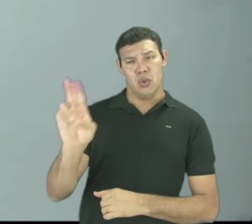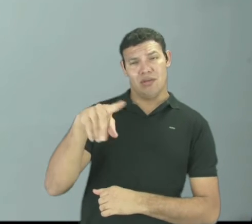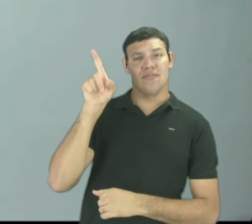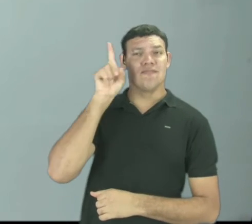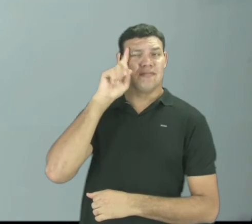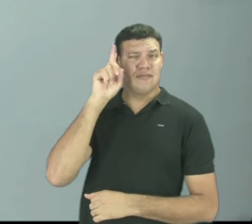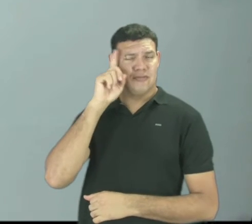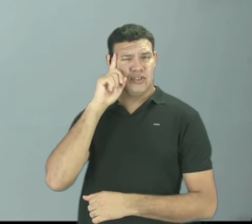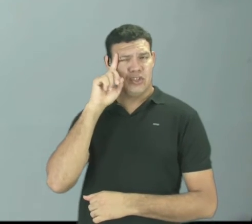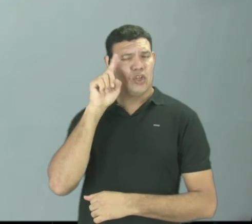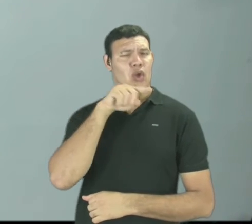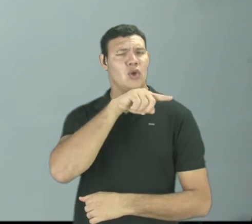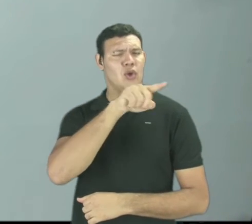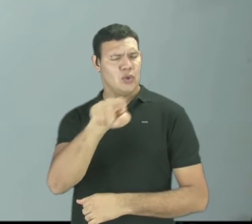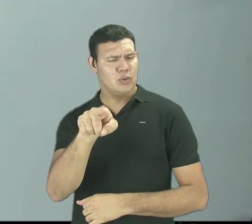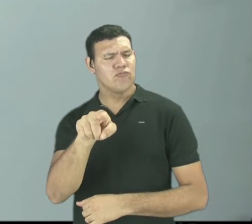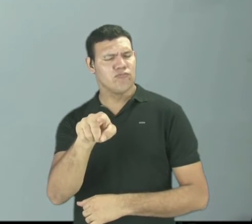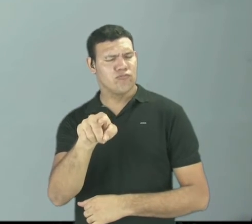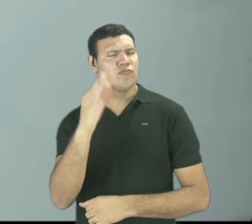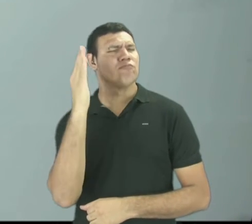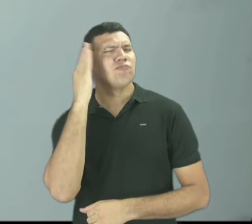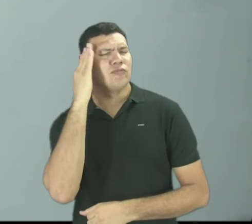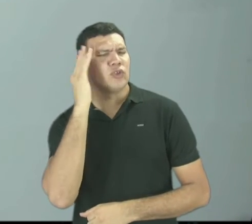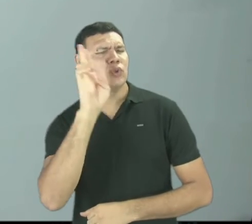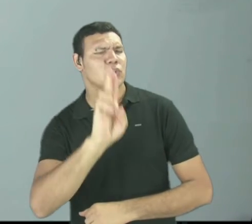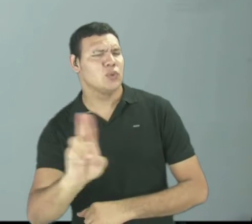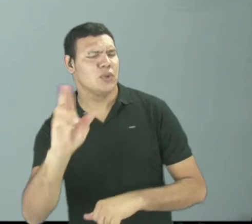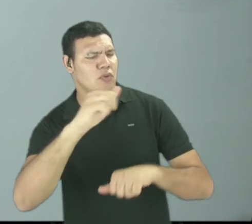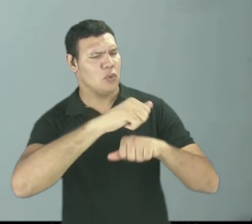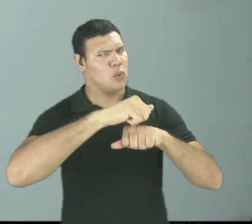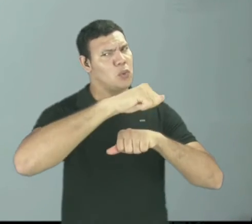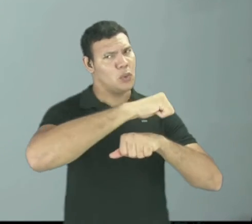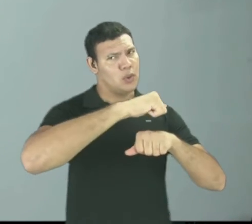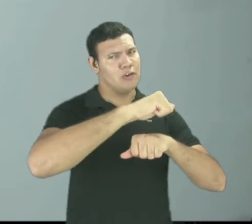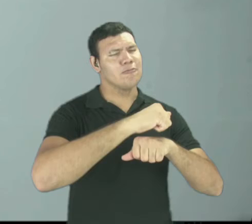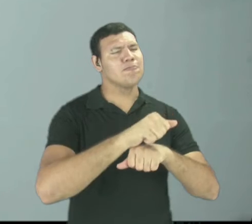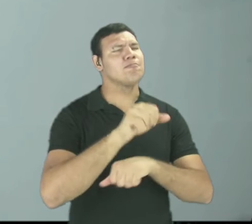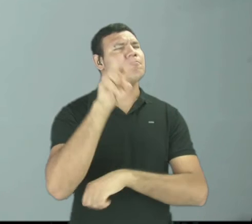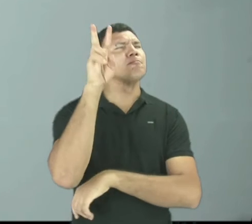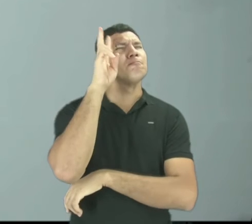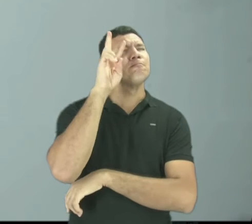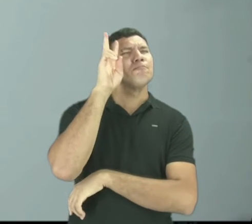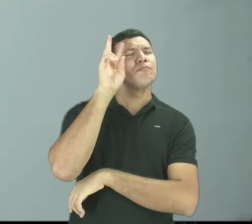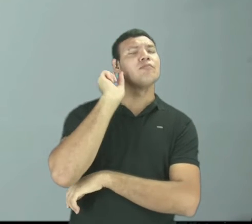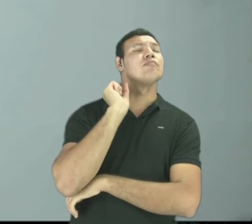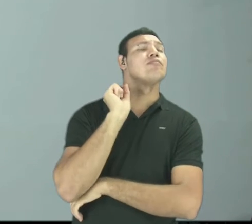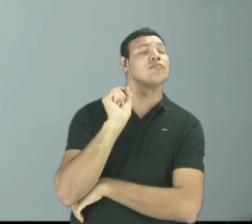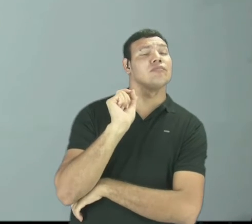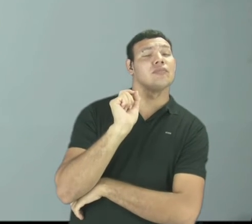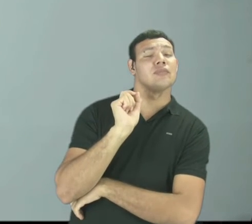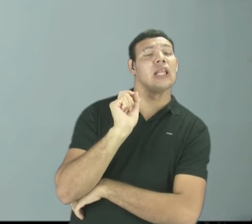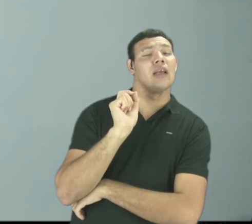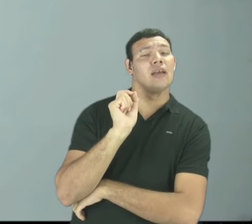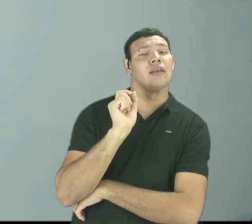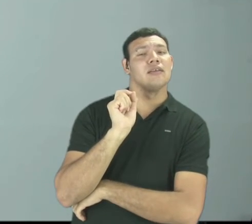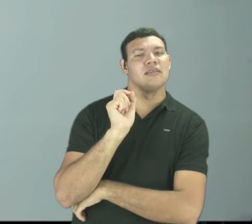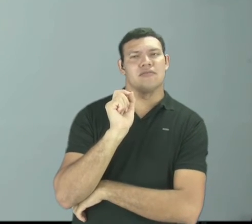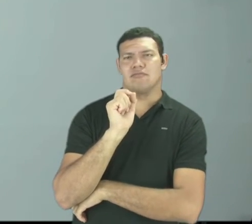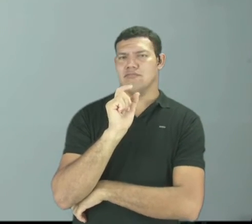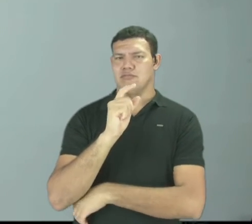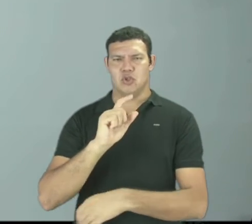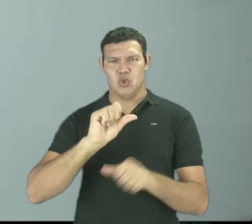nós saibamos utilizar advérbios e nos lembremos que eles não